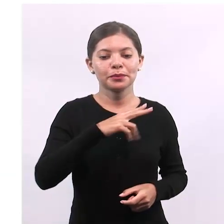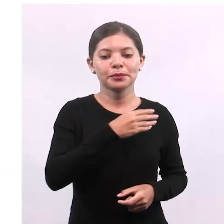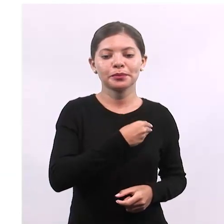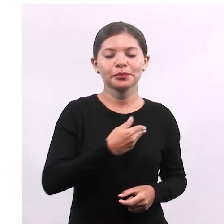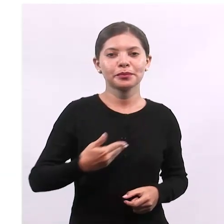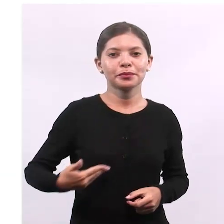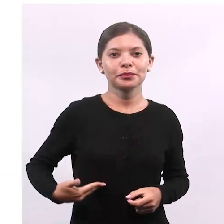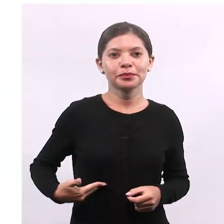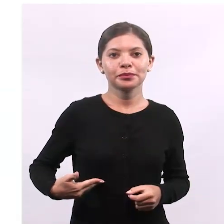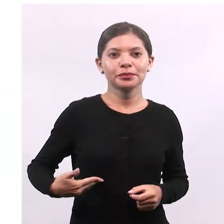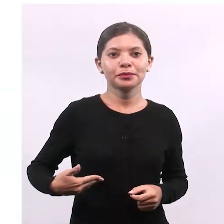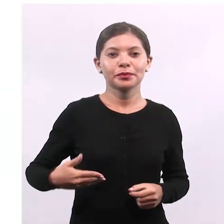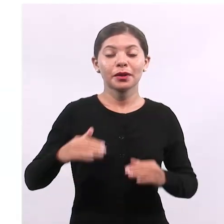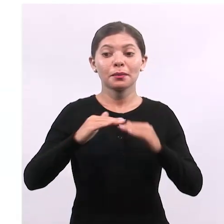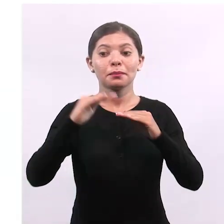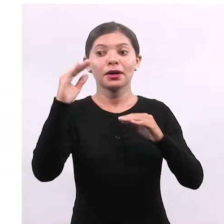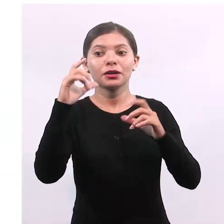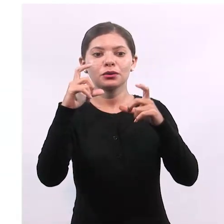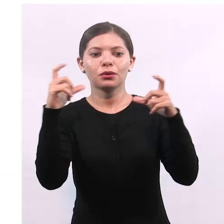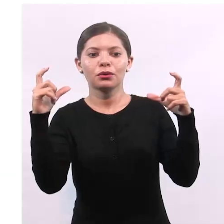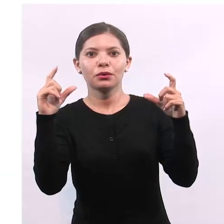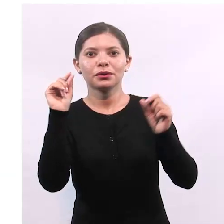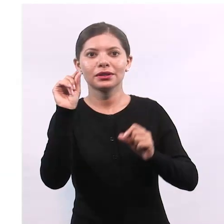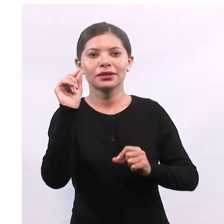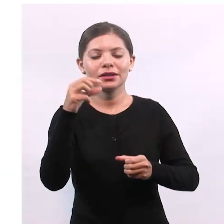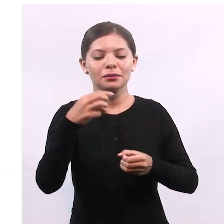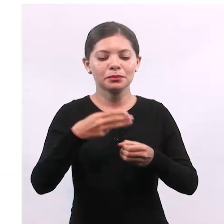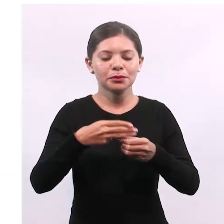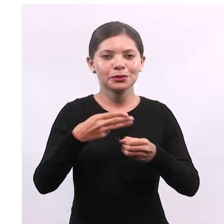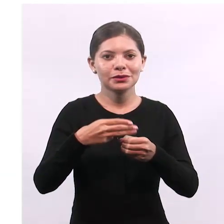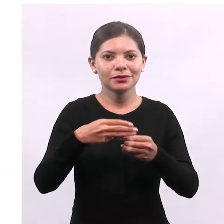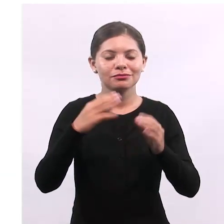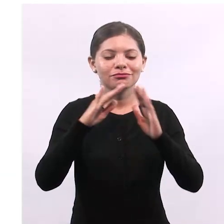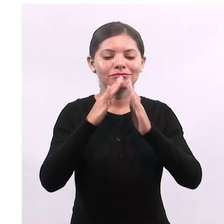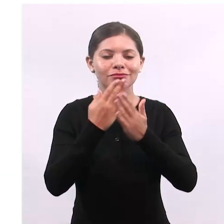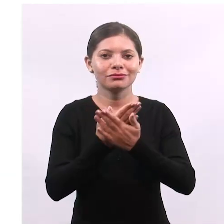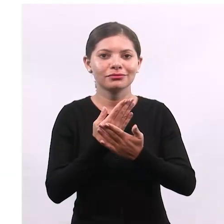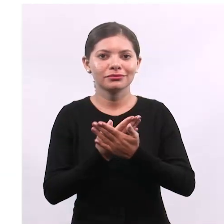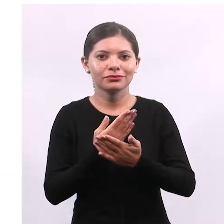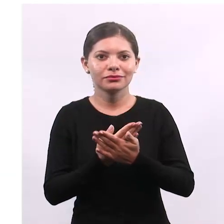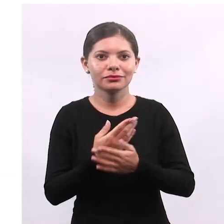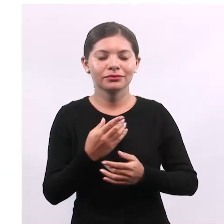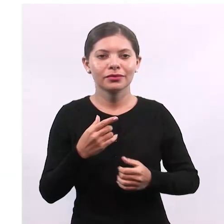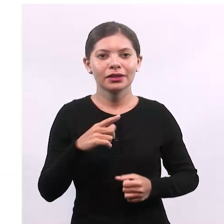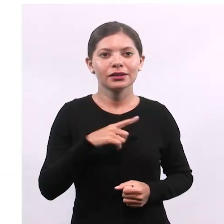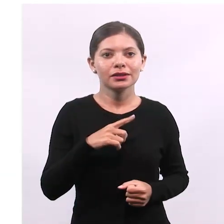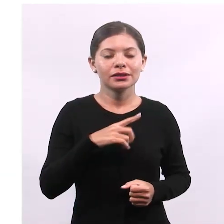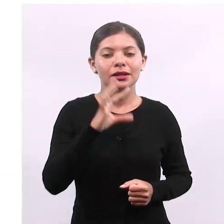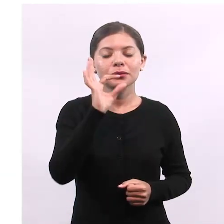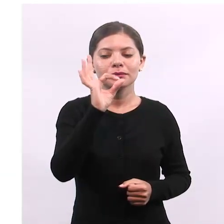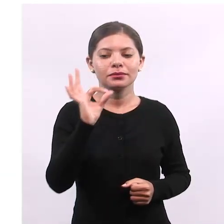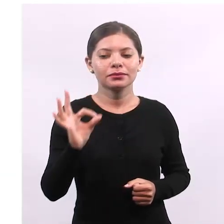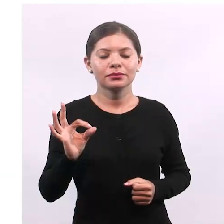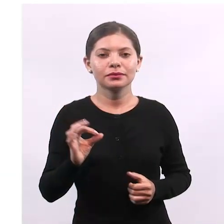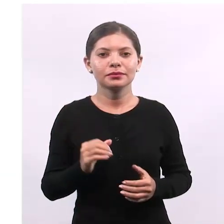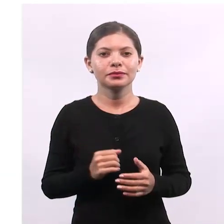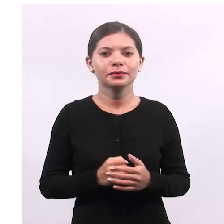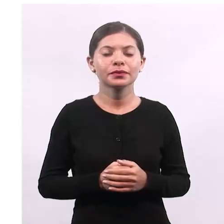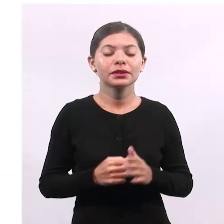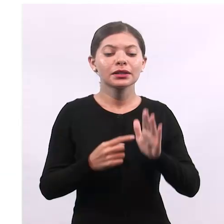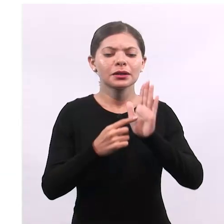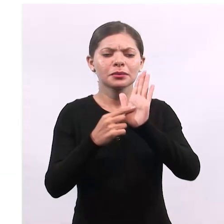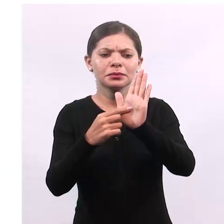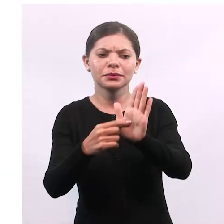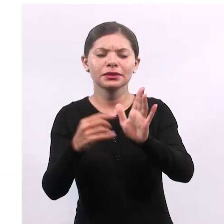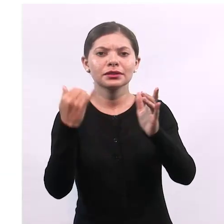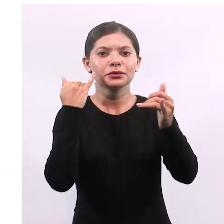a rede Municipal e tem Expresso em porcentagem e ele apresenta essa informação ele faz uma